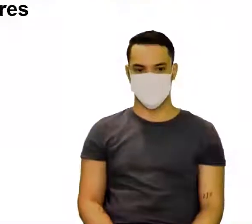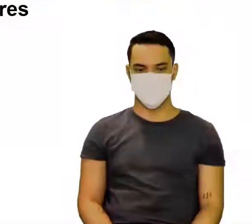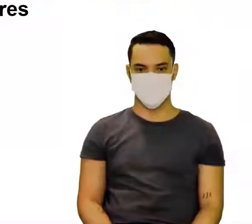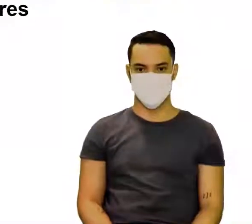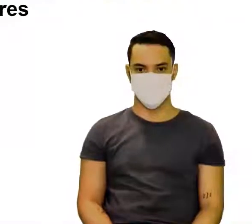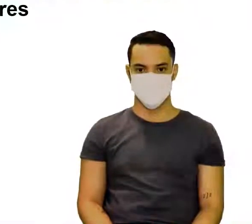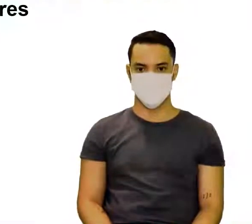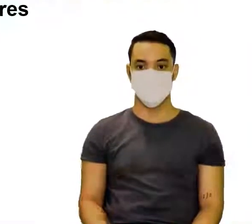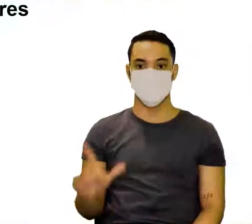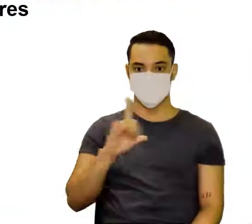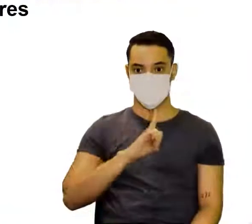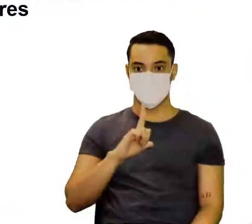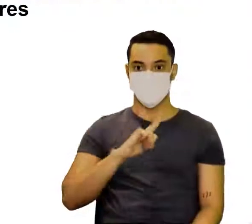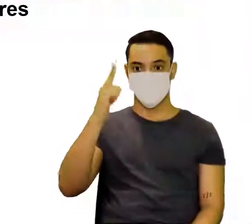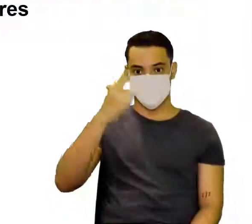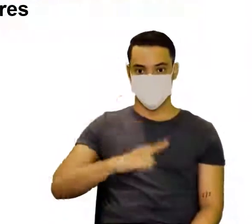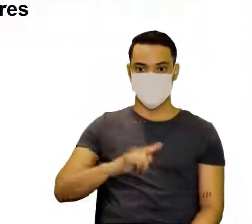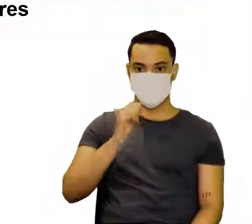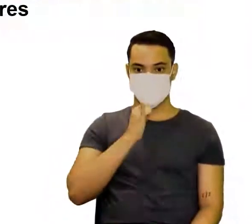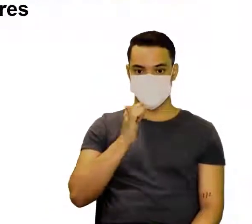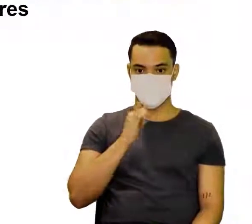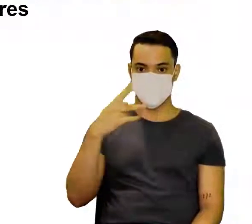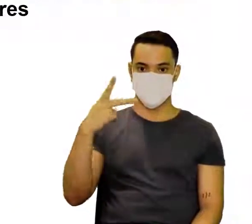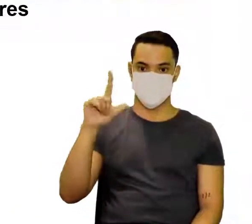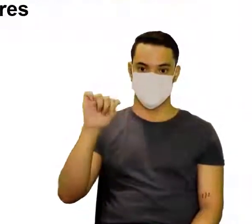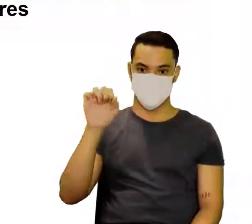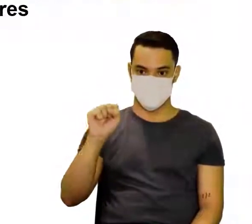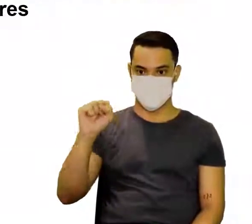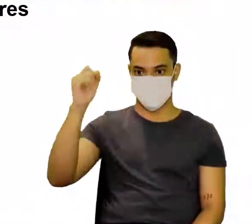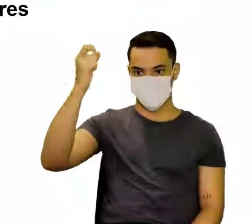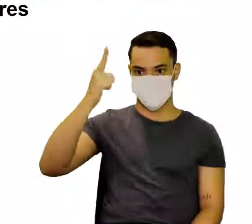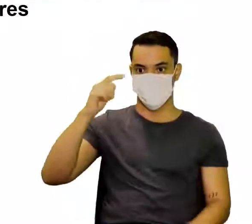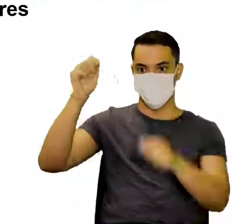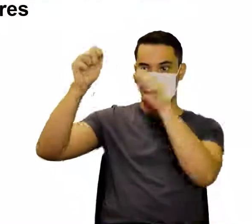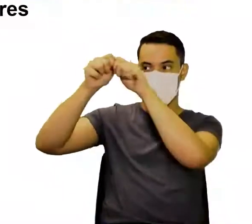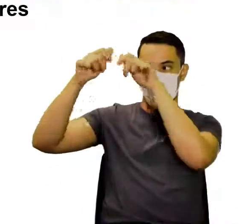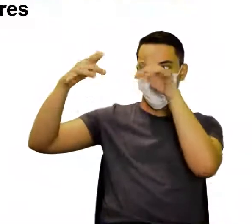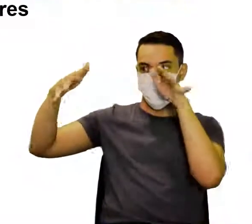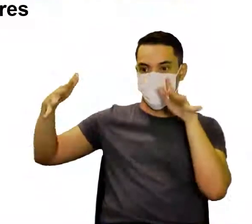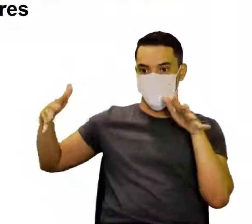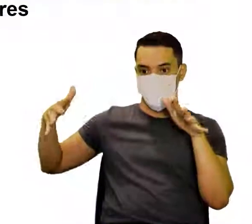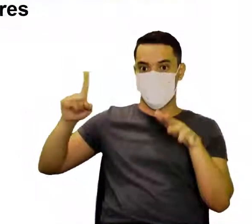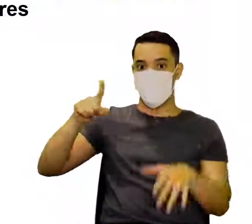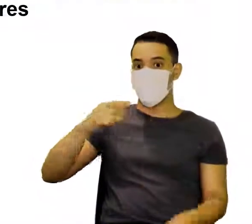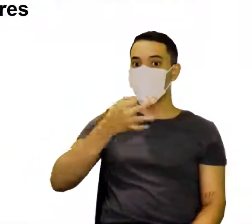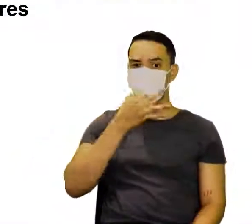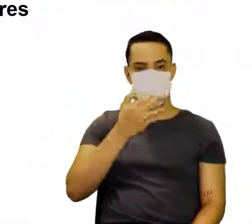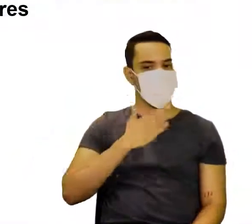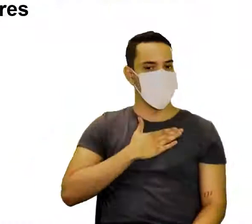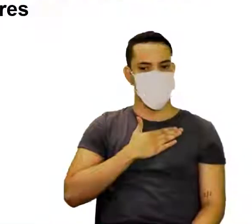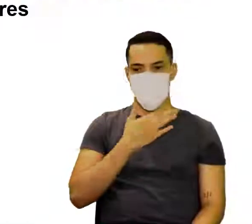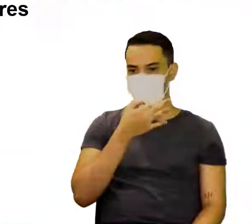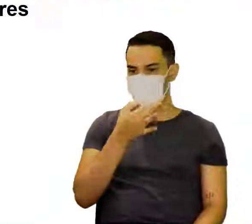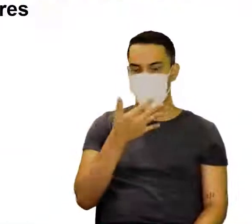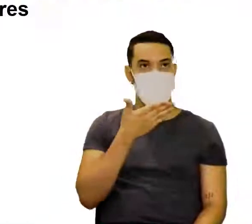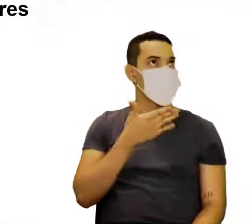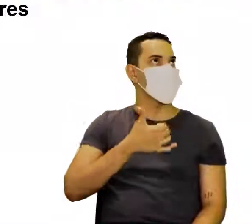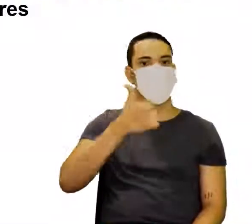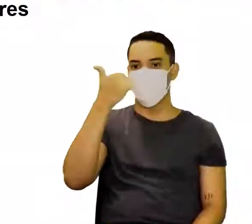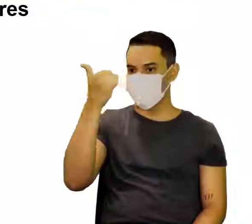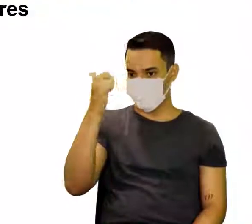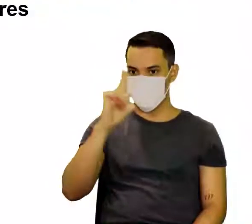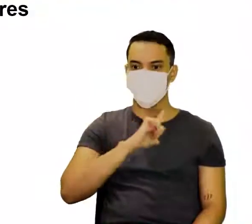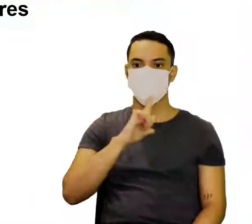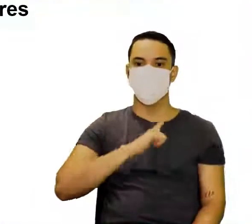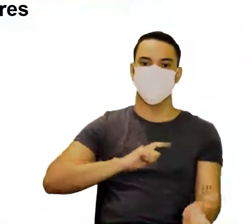E ali nós temos exemplos de placas solares, tá, pessoal? Assim, opinião é um dos melhores tipos de